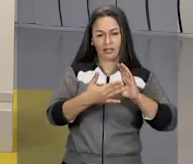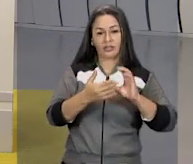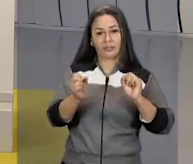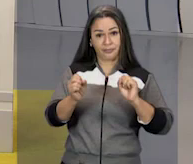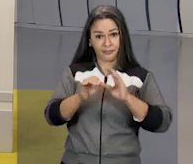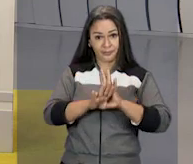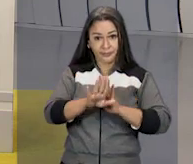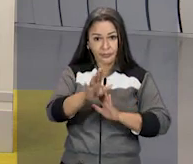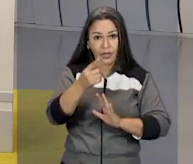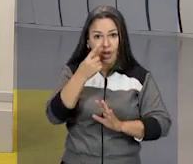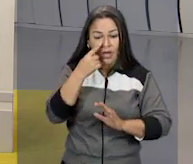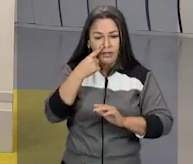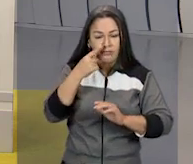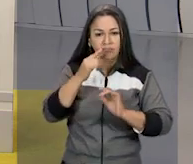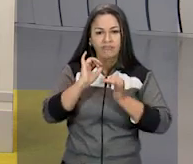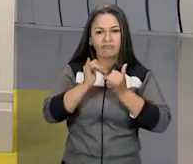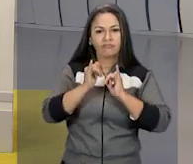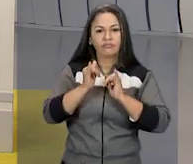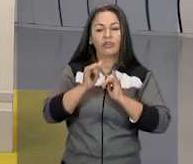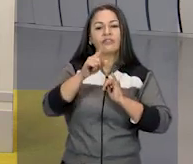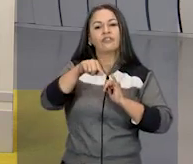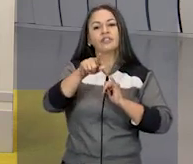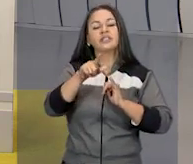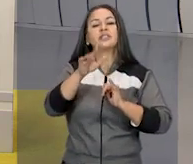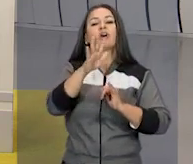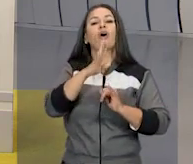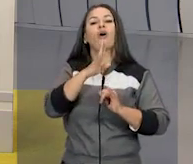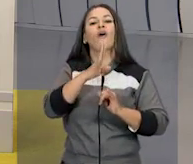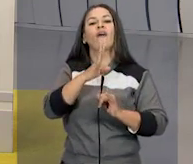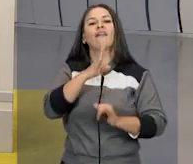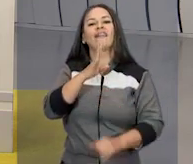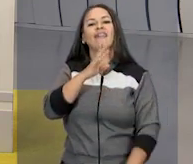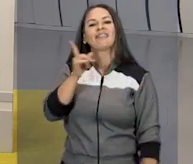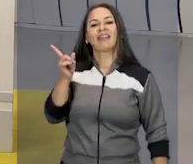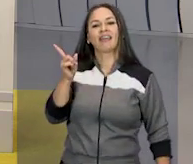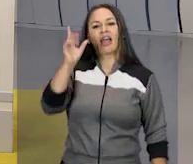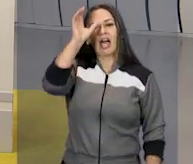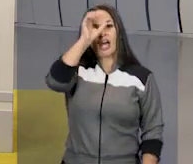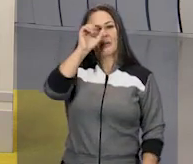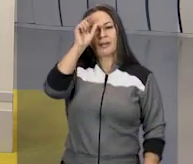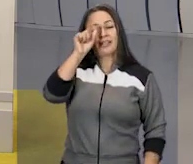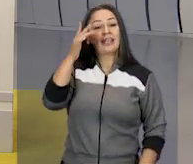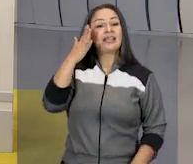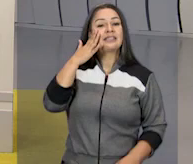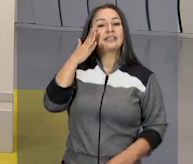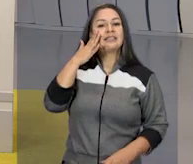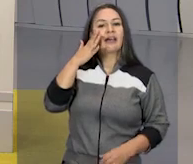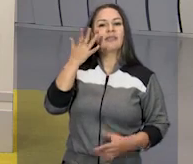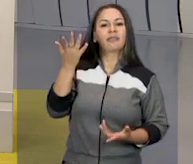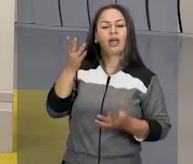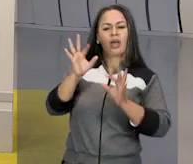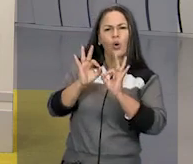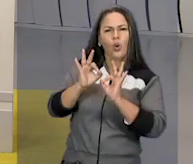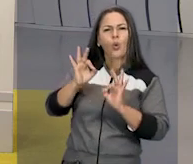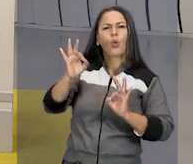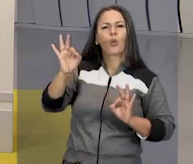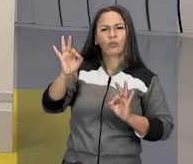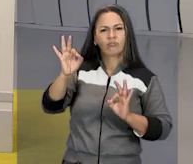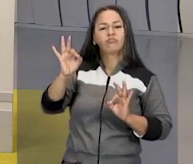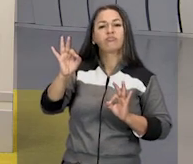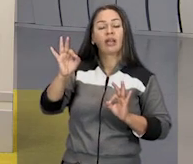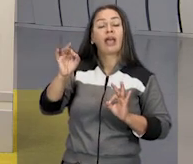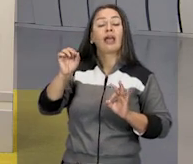vocês aqui agora é para vocês terem uma noção, uma dimensão do tamanho que a Ásia tem e das discrepâncias de